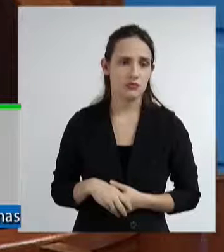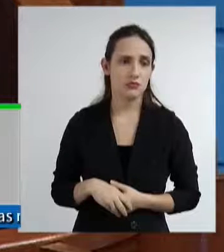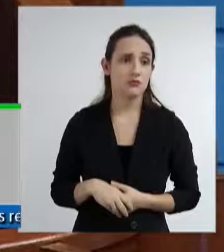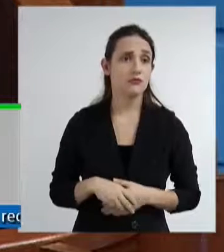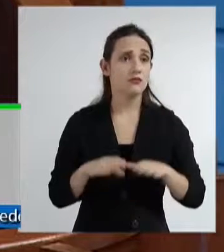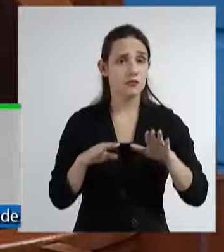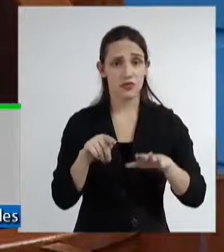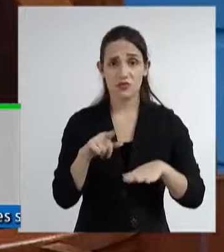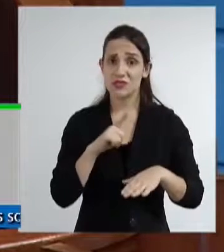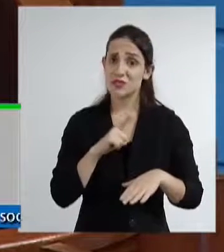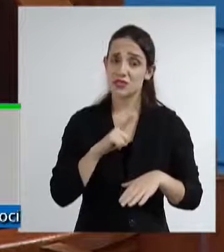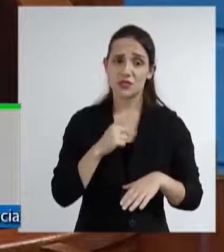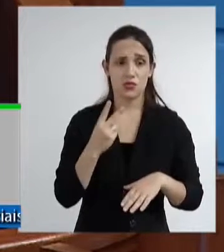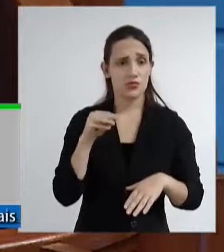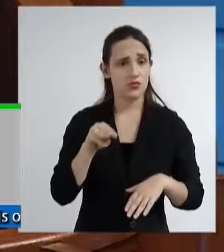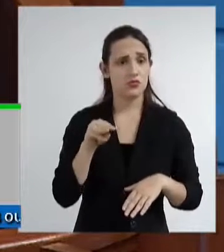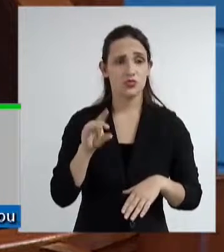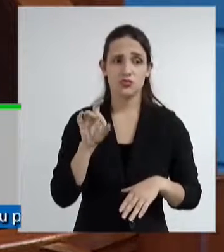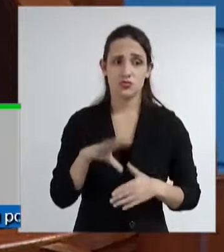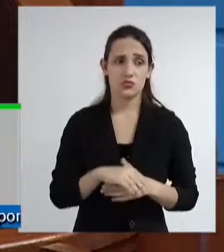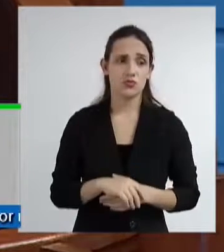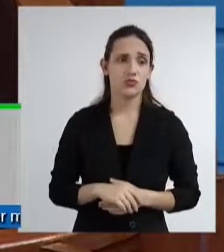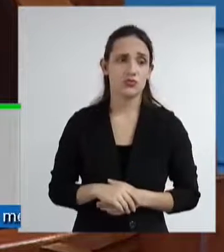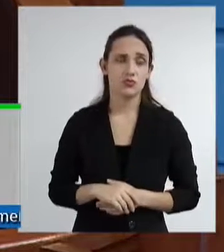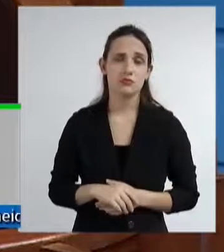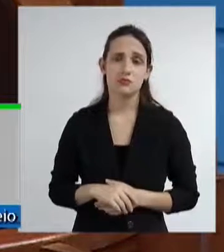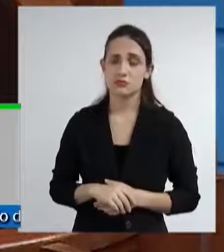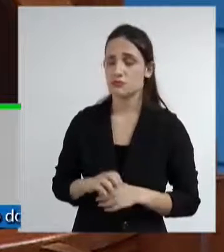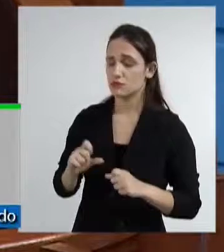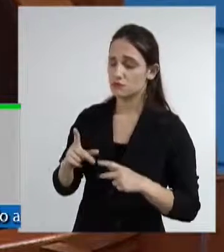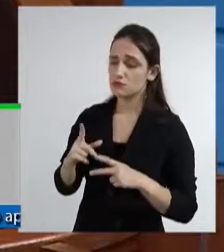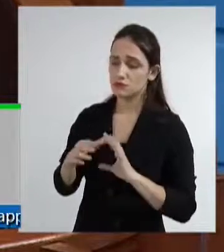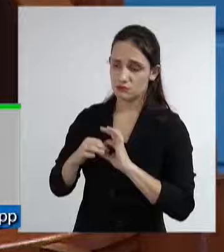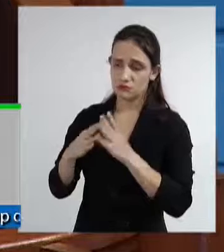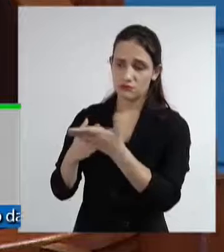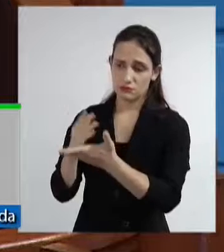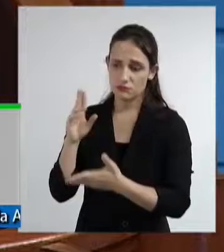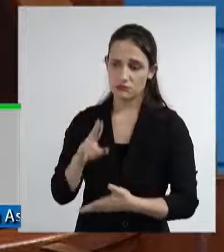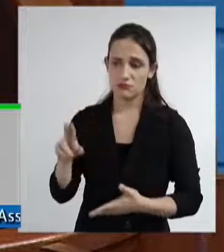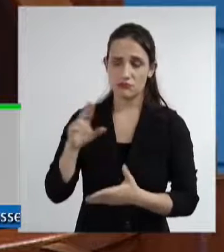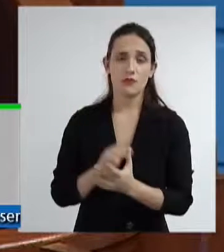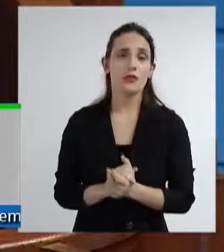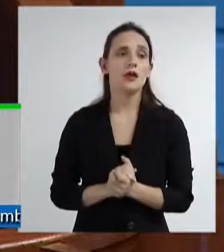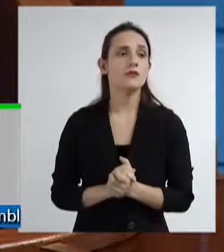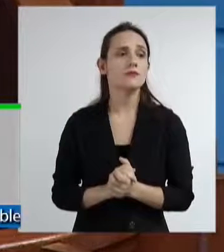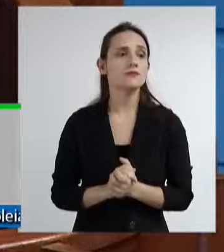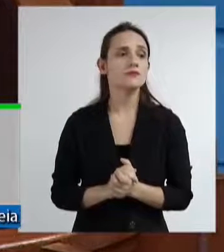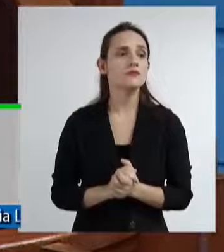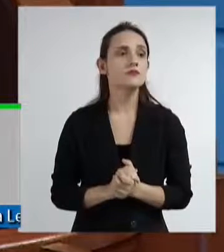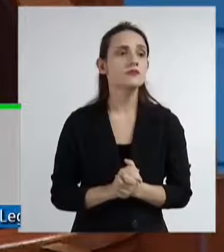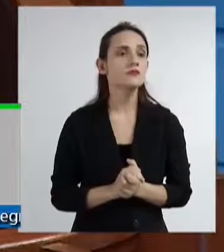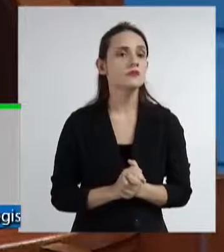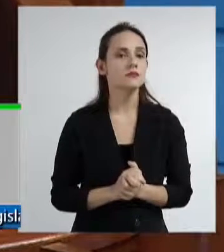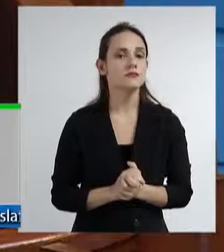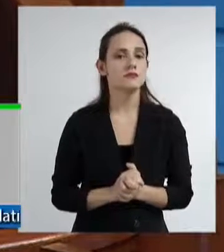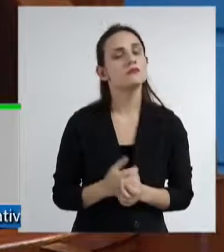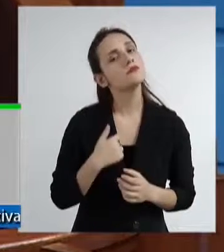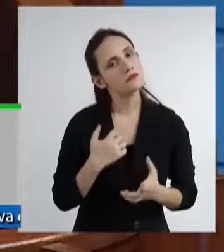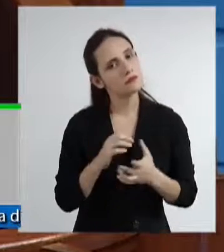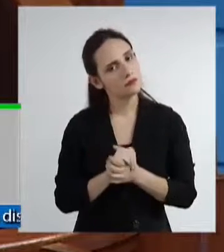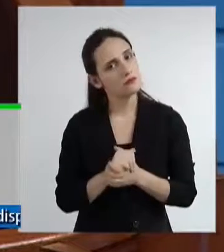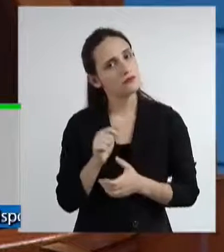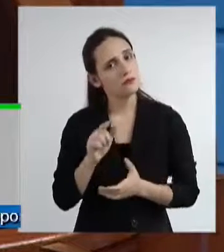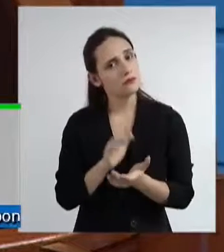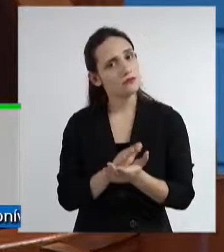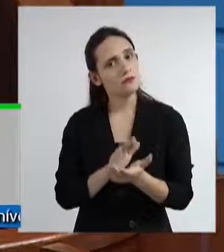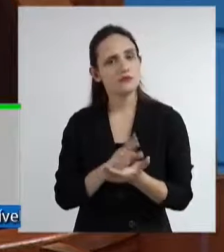Vossa Excelência só dispõe de 2 minutos. Serão dedicados ao deputado Eduardo Rocha. Obrigado. Só para cumprimentá-lo e